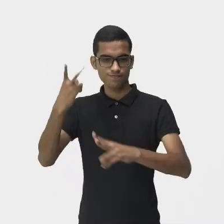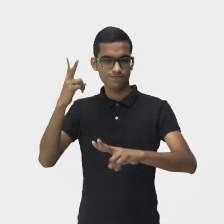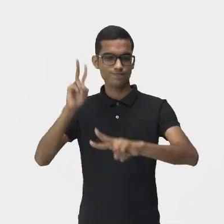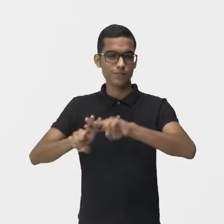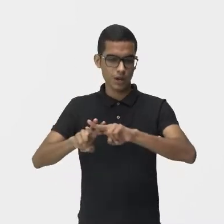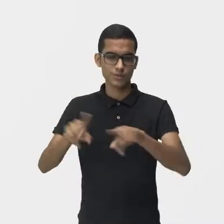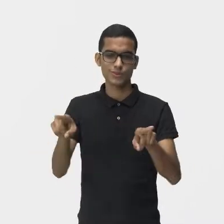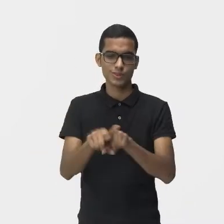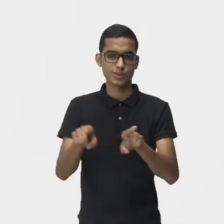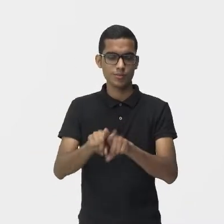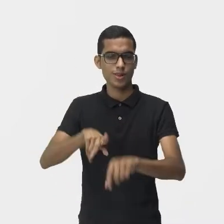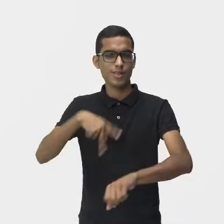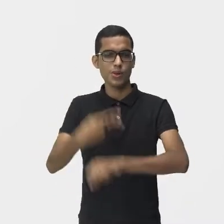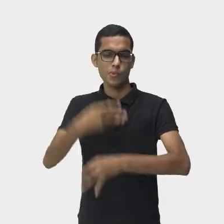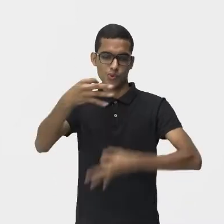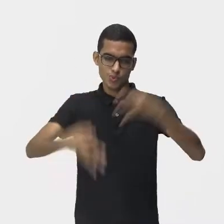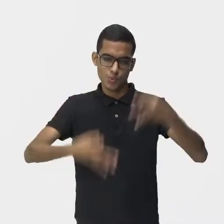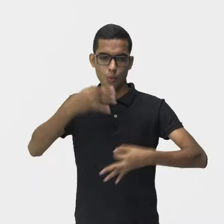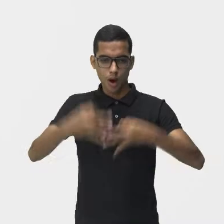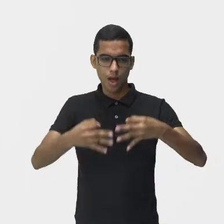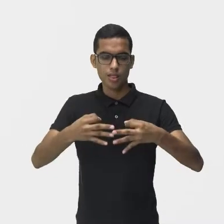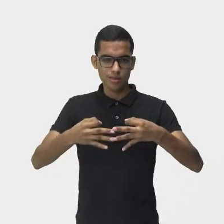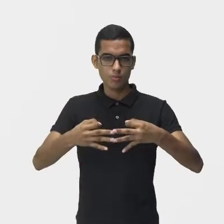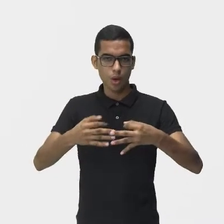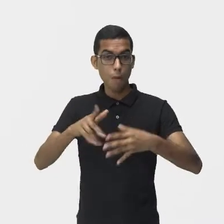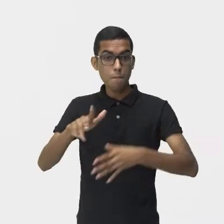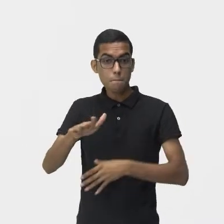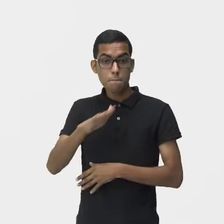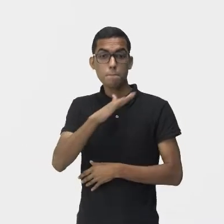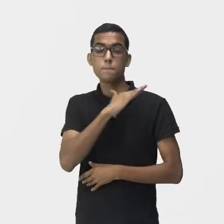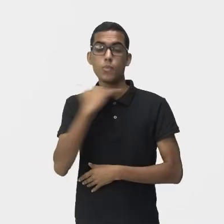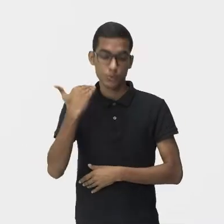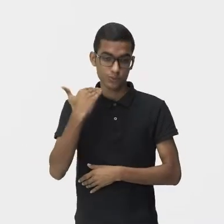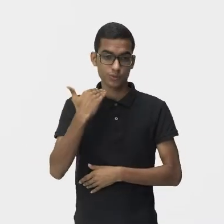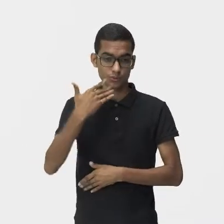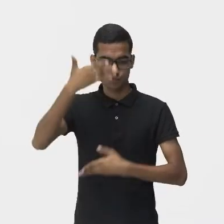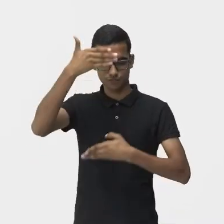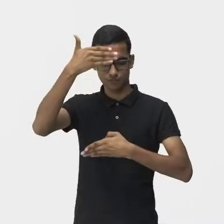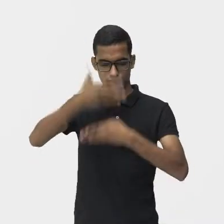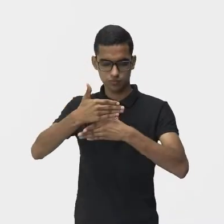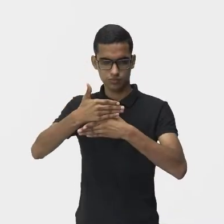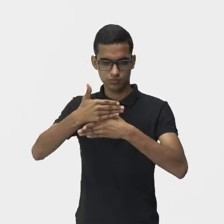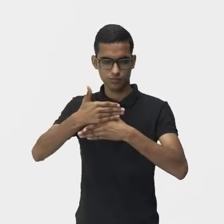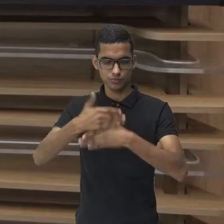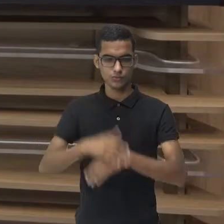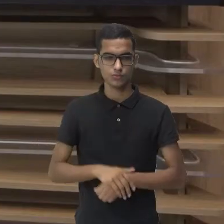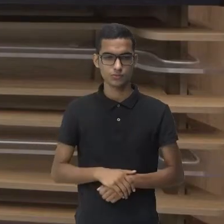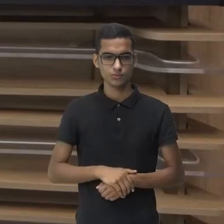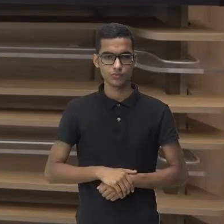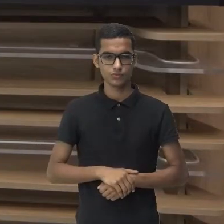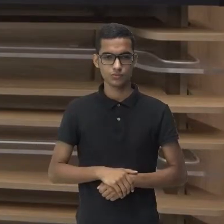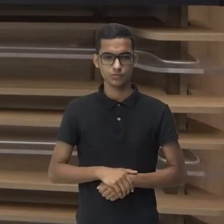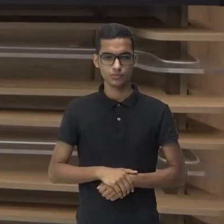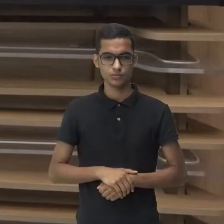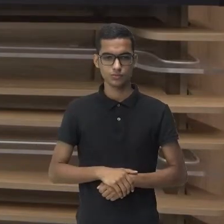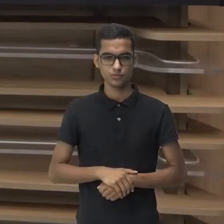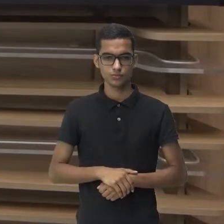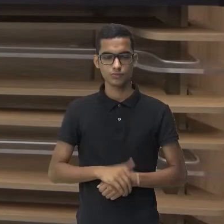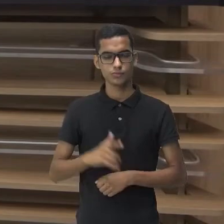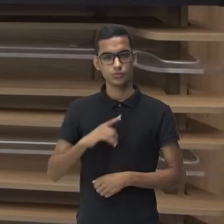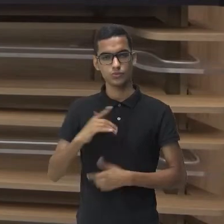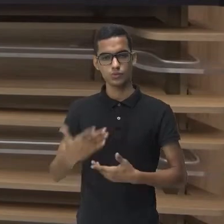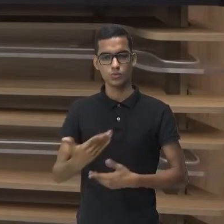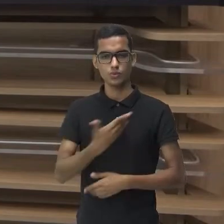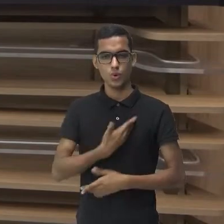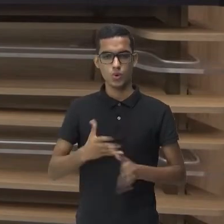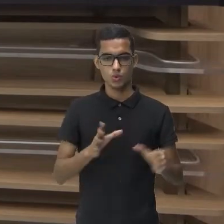guilhotina, e seus companheiros também que estavam ali à frente do movimento da condução do governo durante os jacobinos,